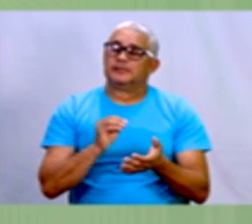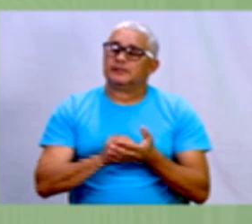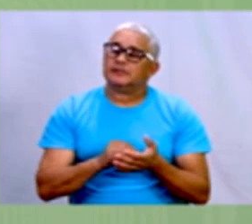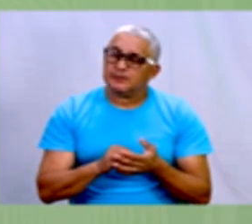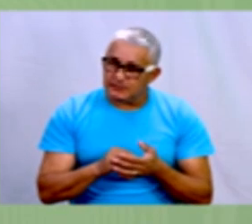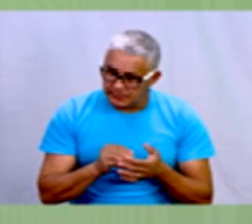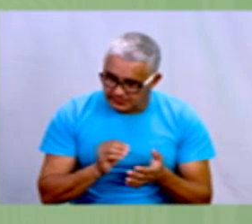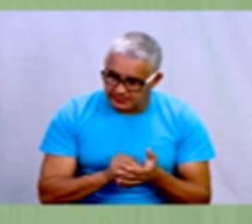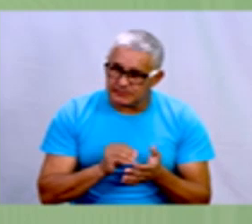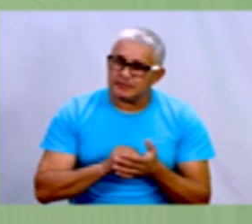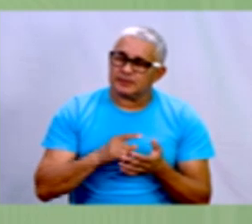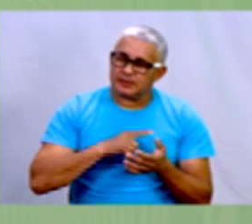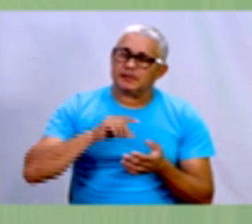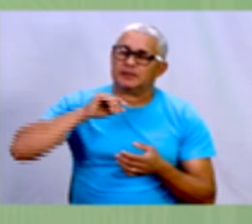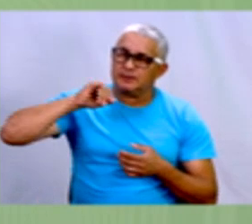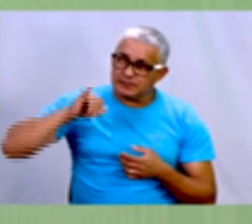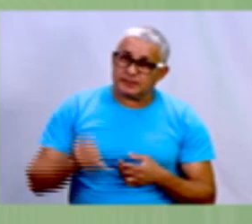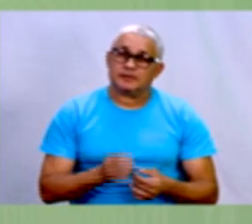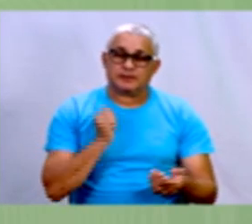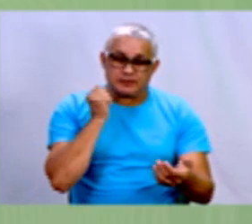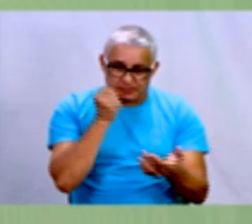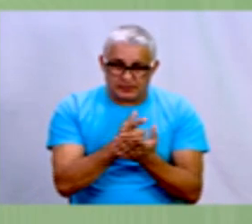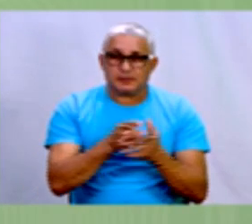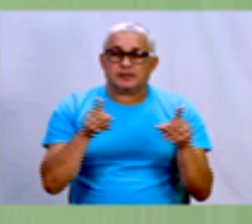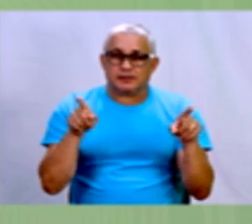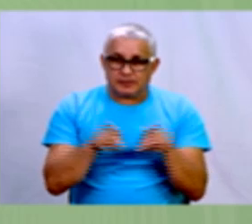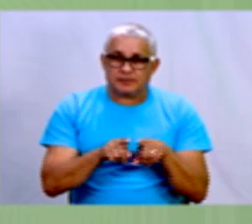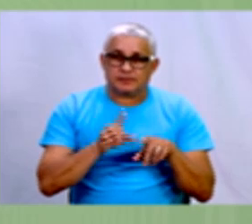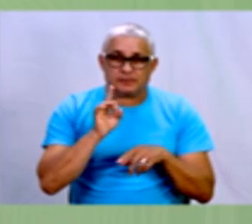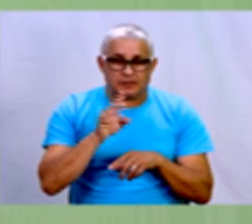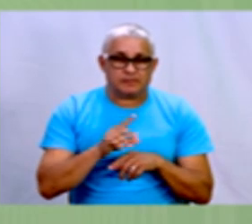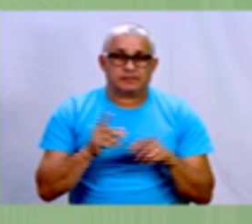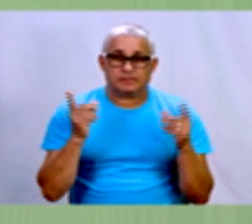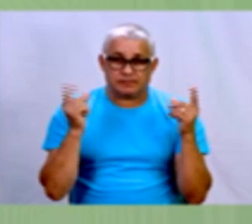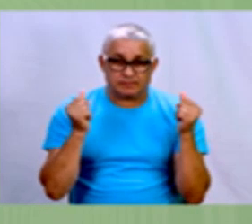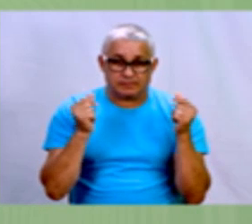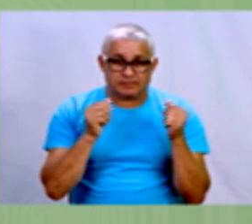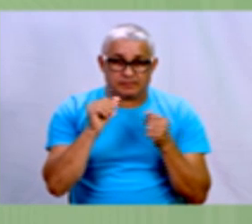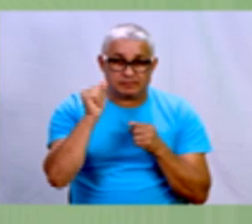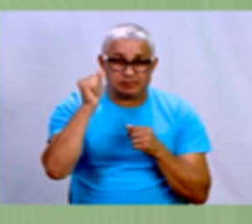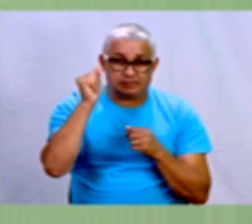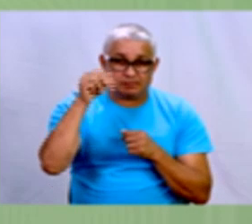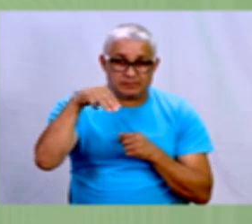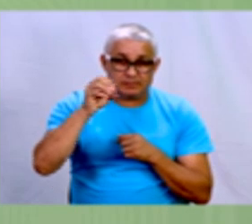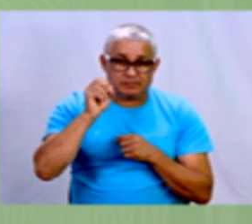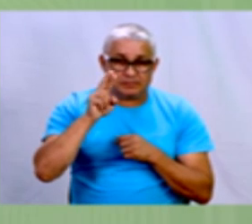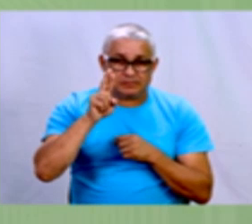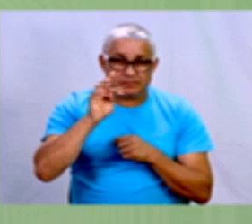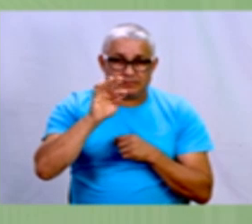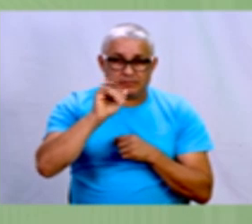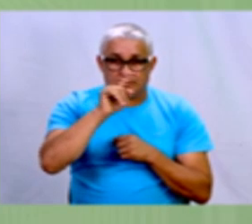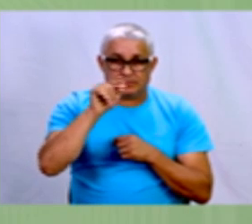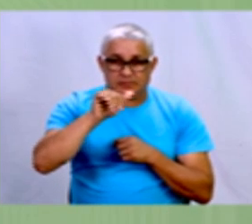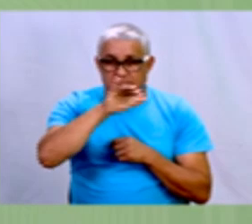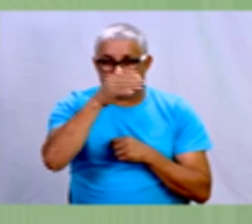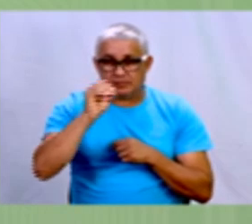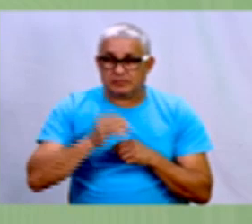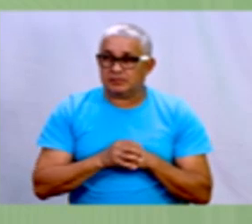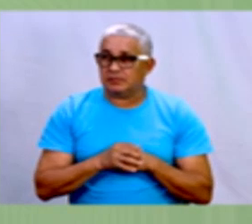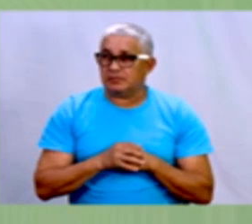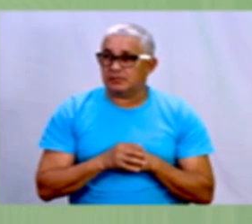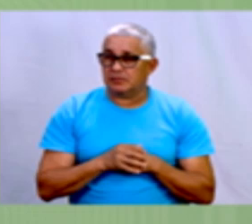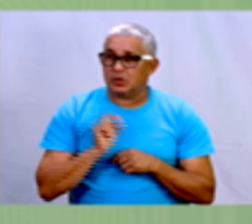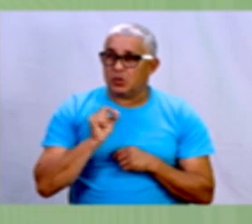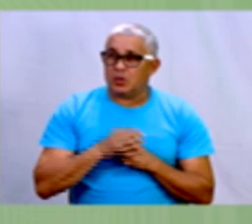tem juros que a gente vai pagar. Esse é só o valor da amortização. Então, o que a gente vai ter aqui, ó? Nesse caso